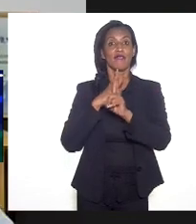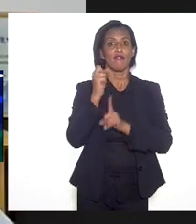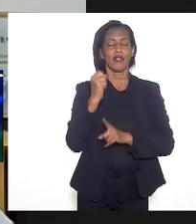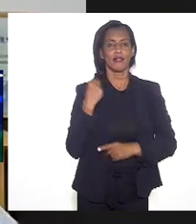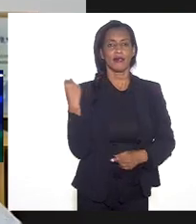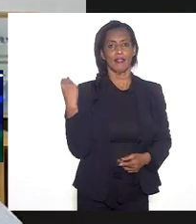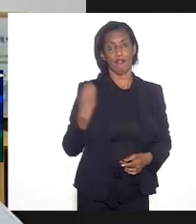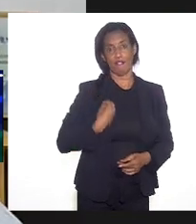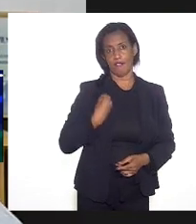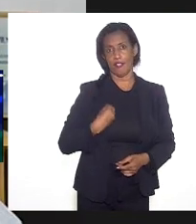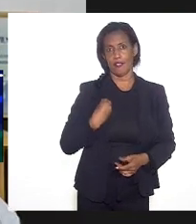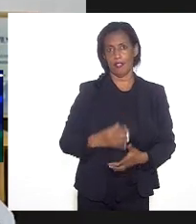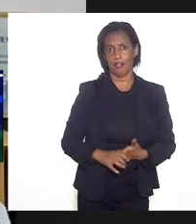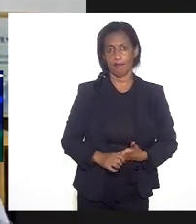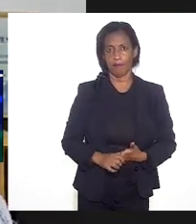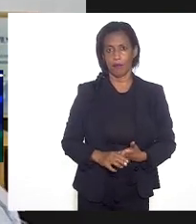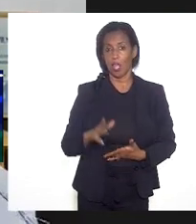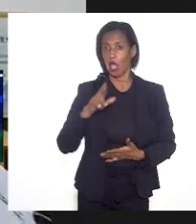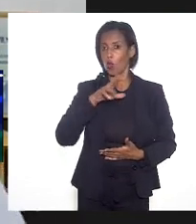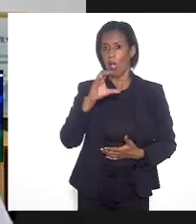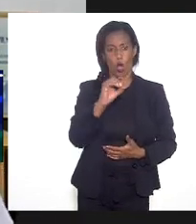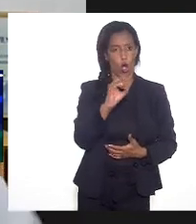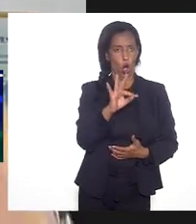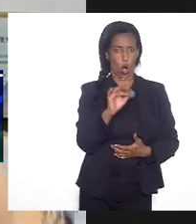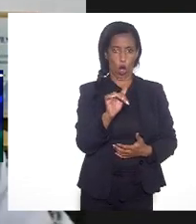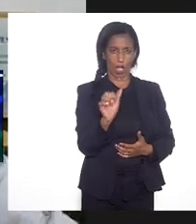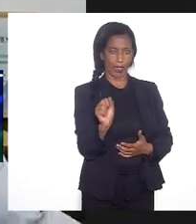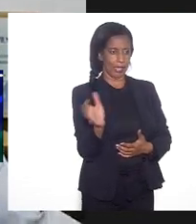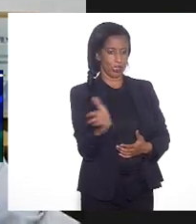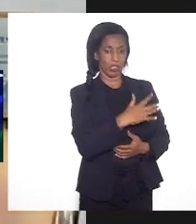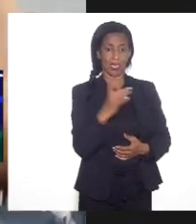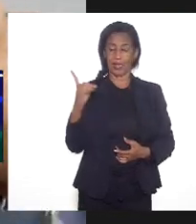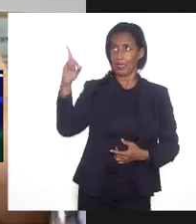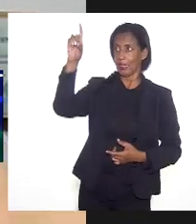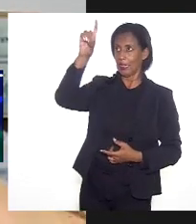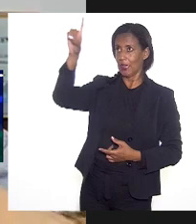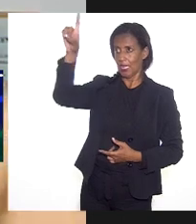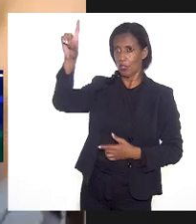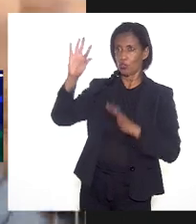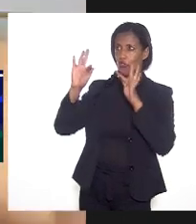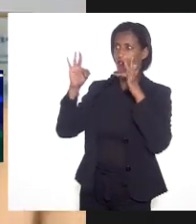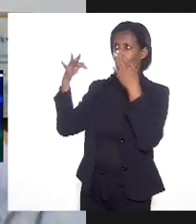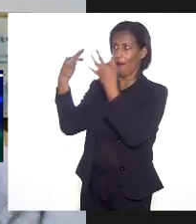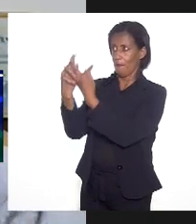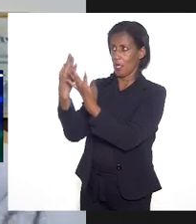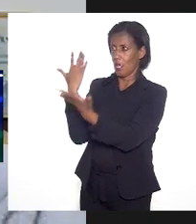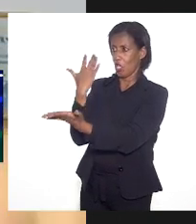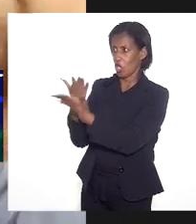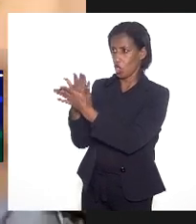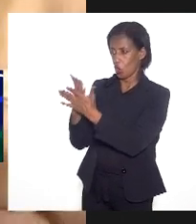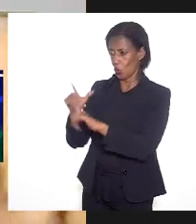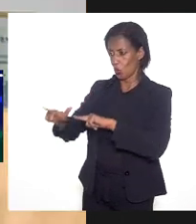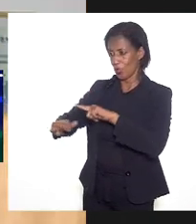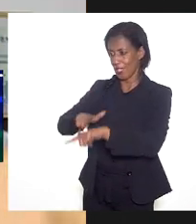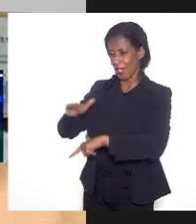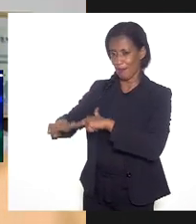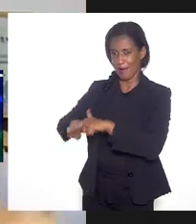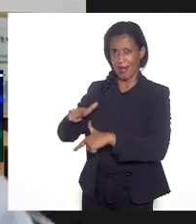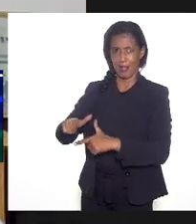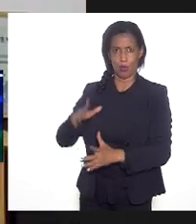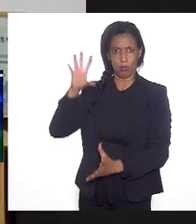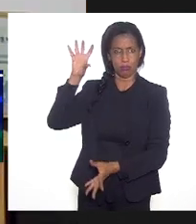vida. Não é com cotas, não. Deus, família, estudo e